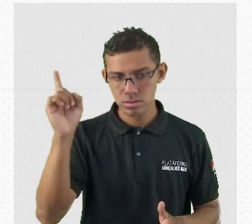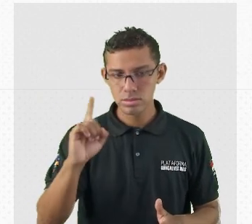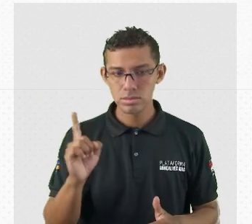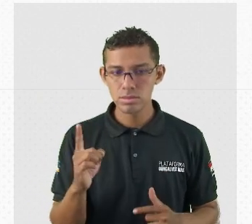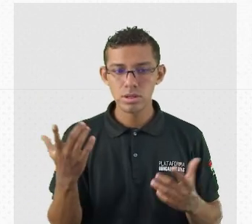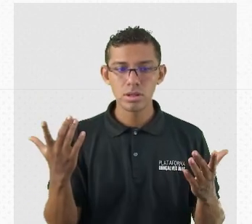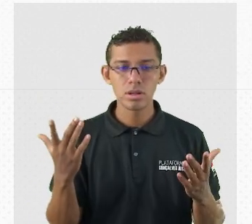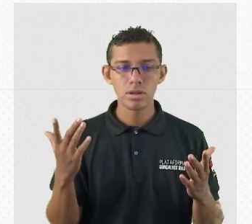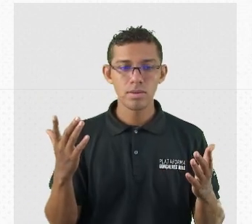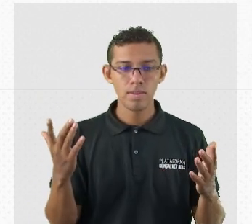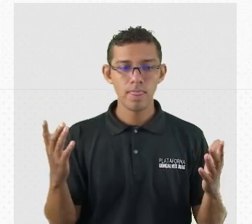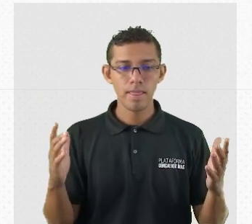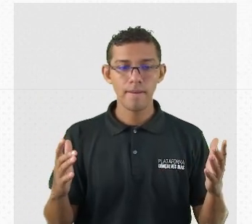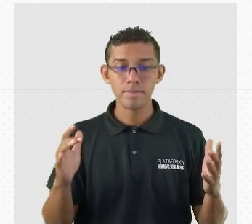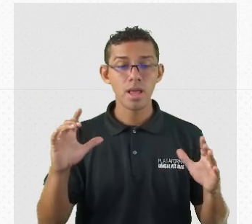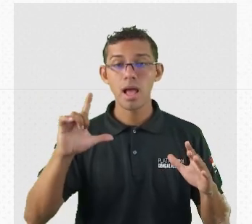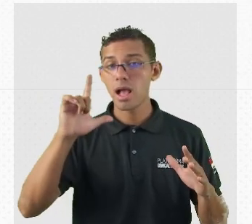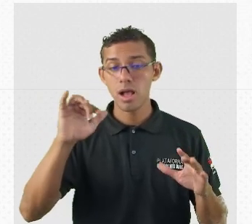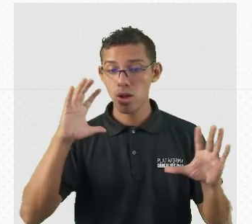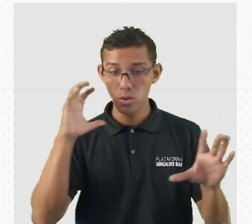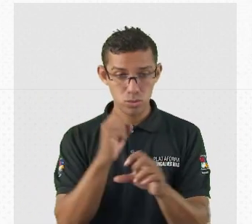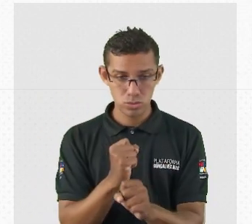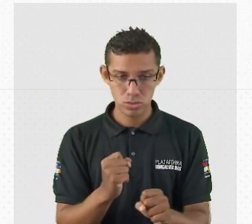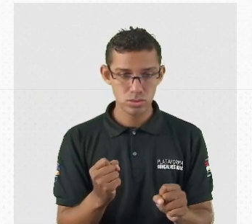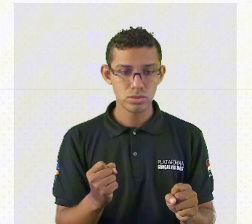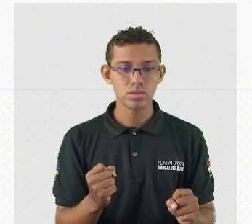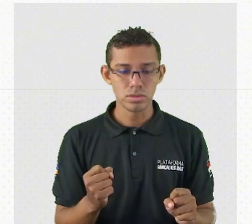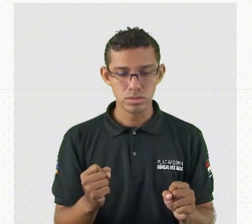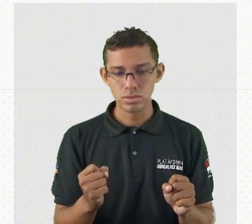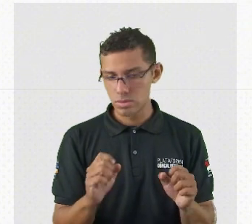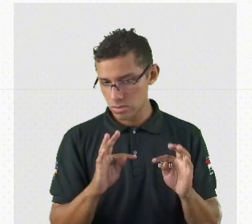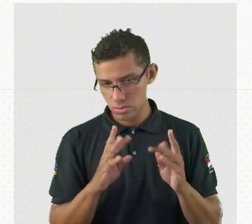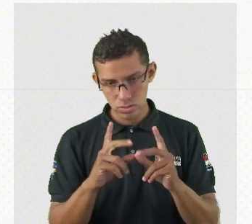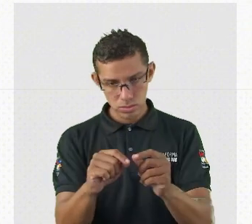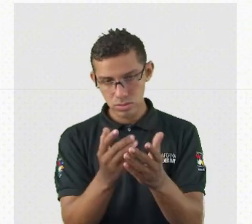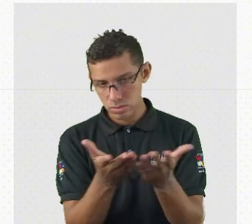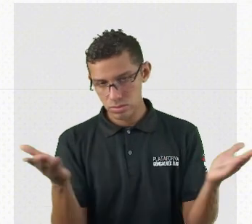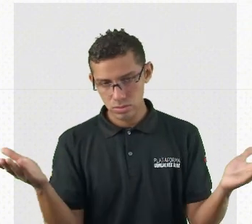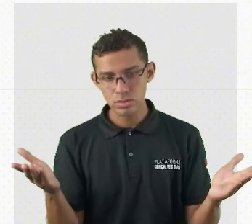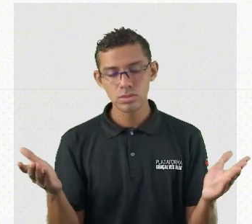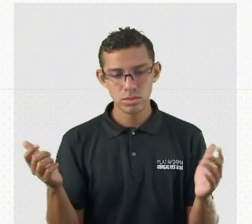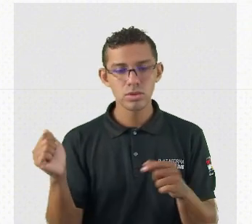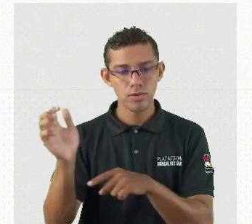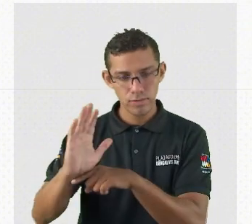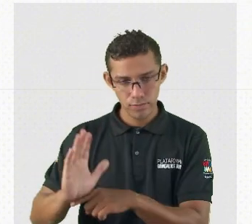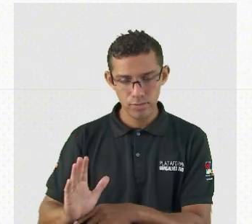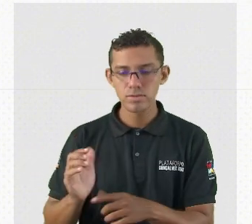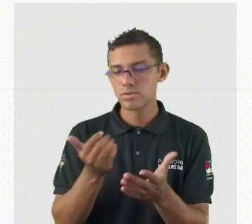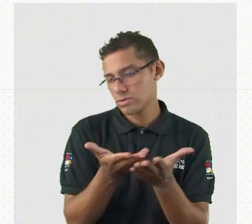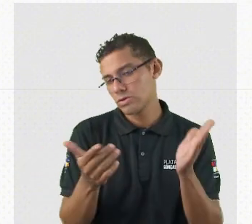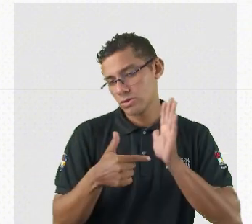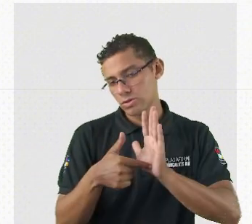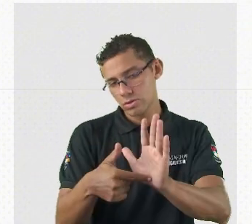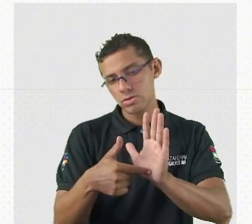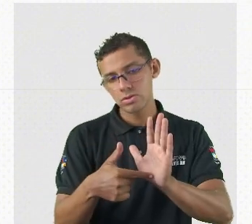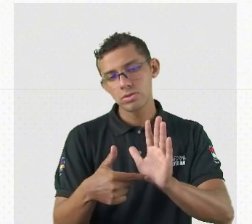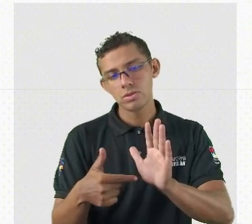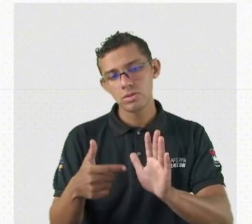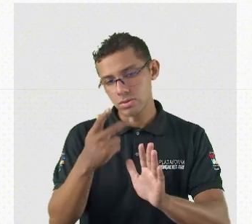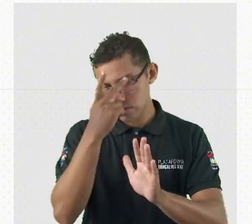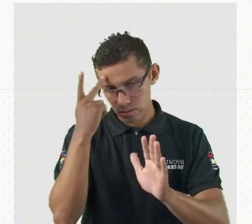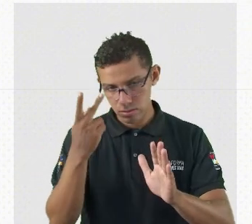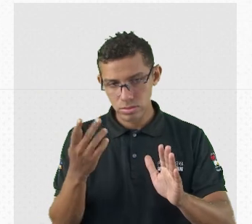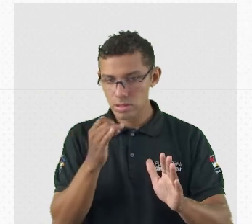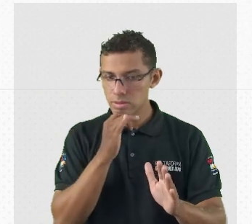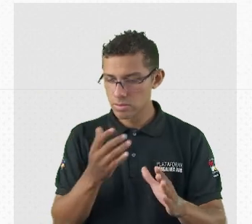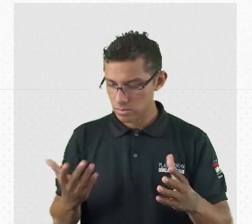a funcionalidade, a lógica de todo este processo, de todo esse mecanismo, né? O filme Tempos Modernos mostra muito bem isso, o trabalhador como uma